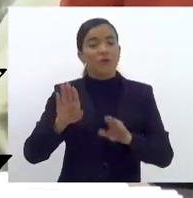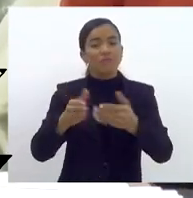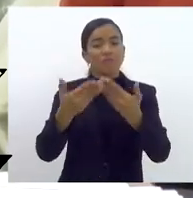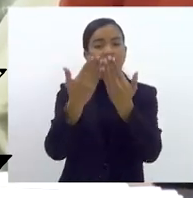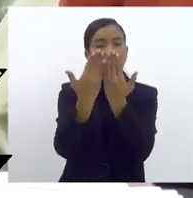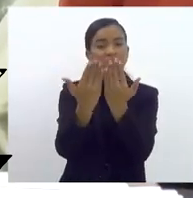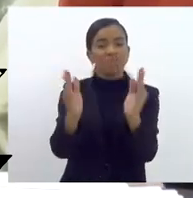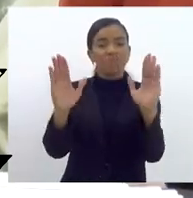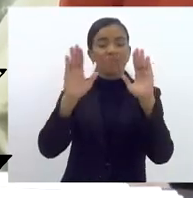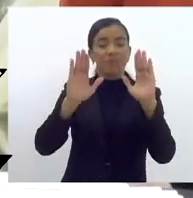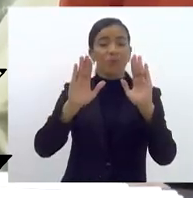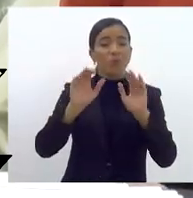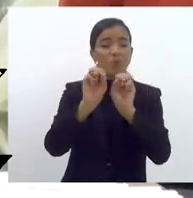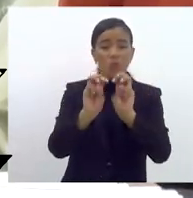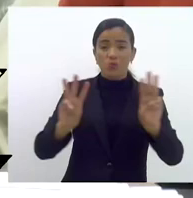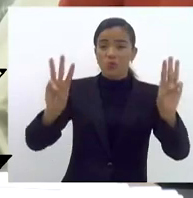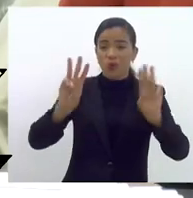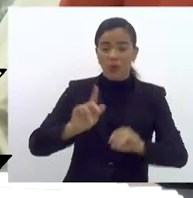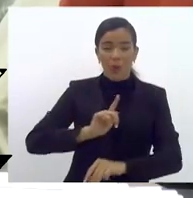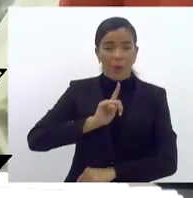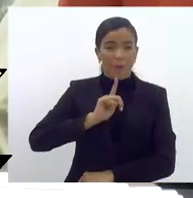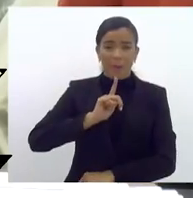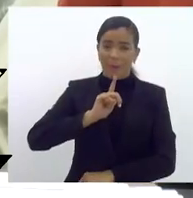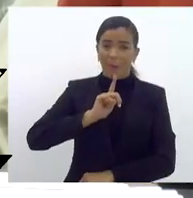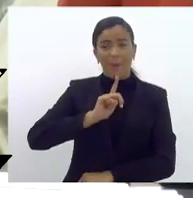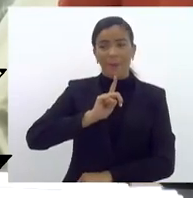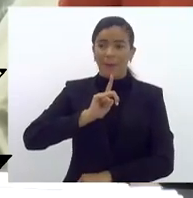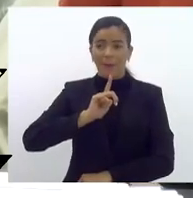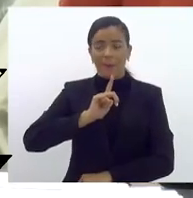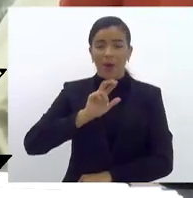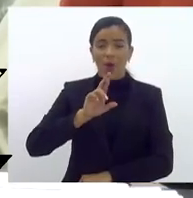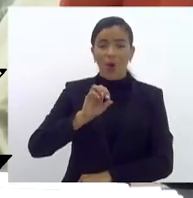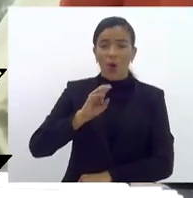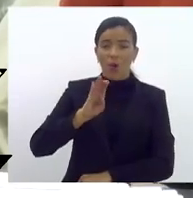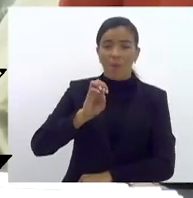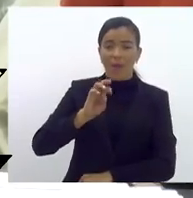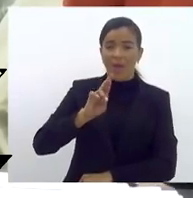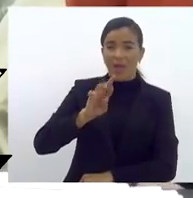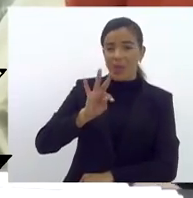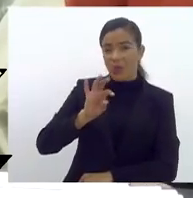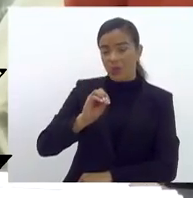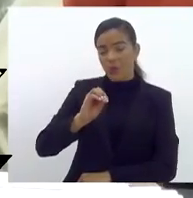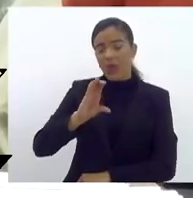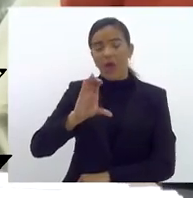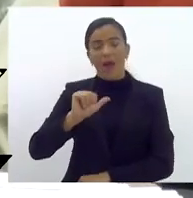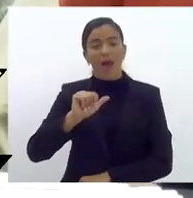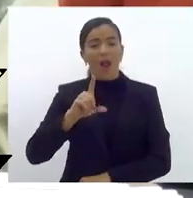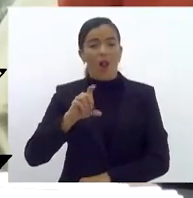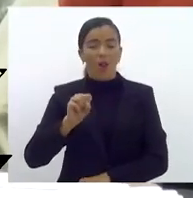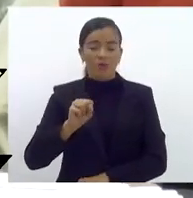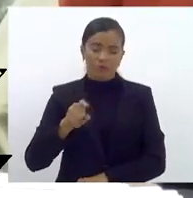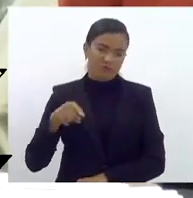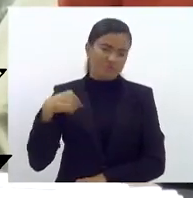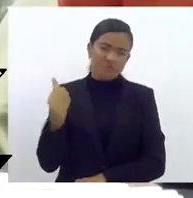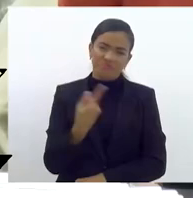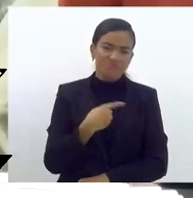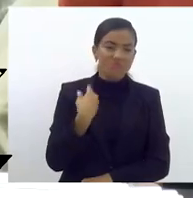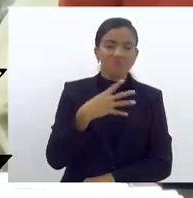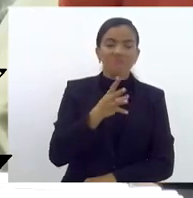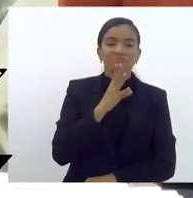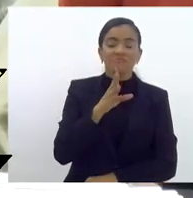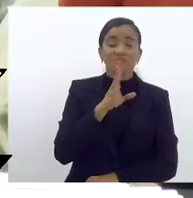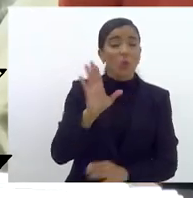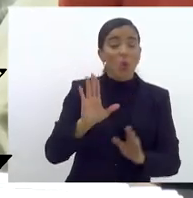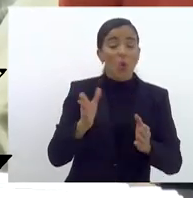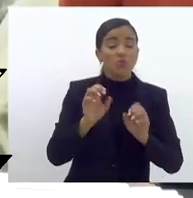com o show do Roberto Carlos então assim é um local que não só abaixar uma Rio de Janeiro inteiro conhece que é uma grande casa de show que hoje